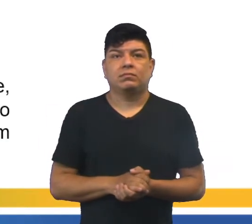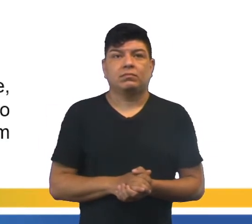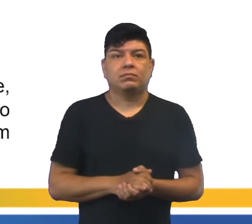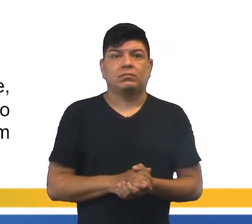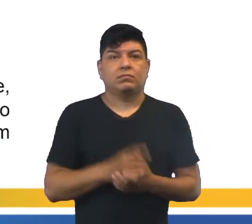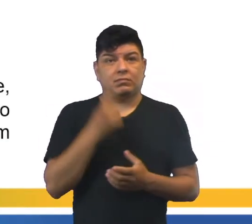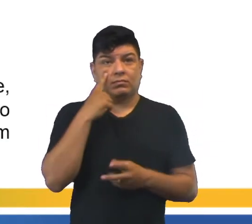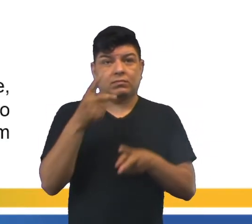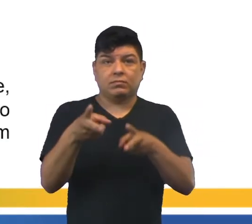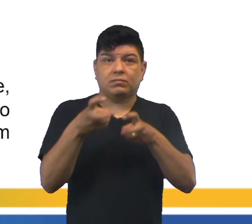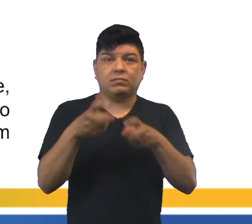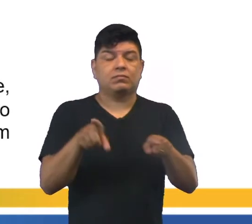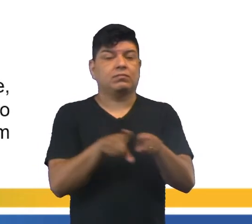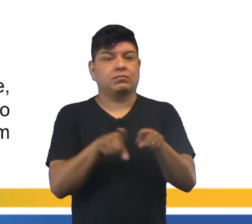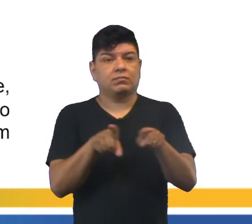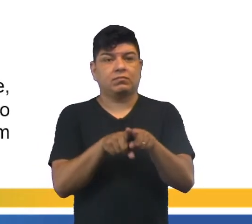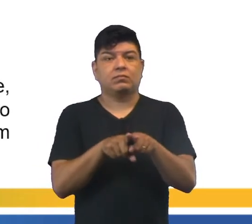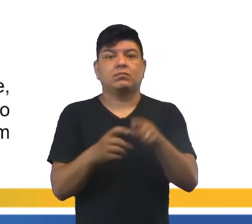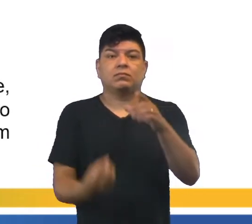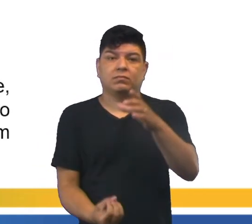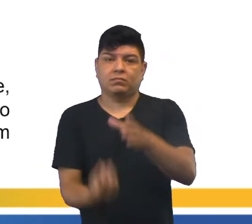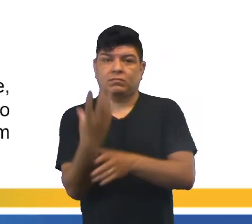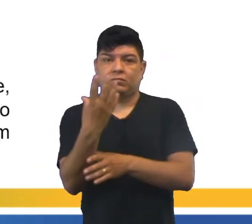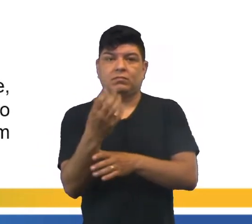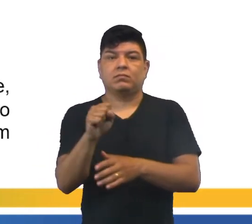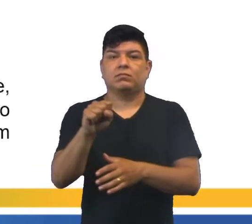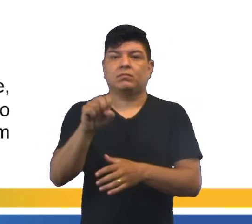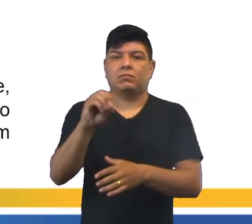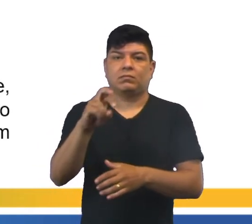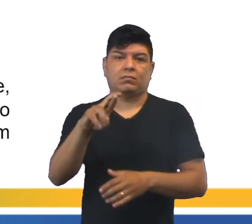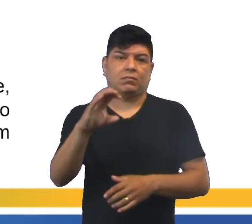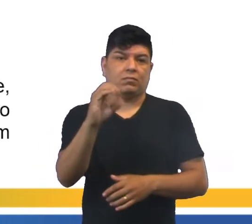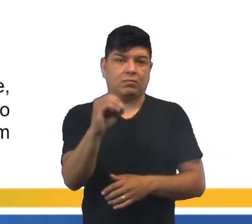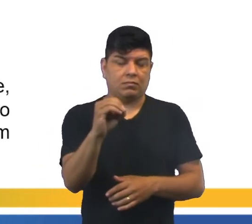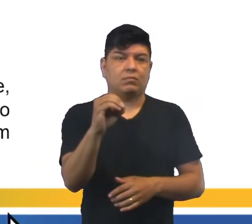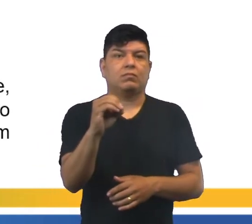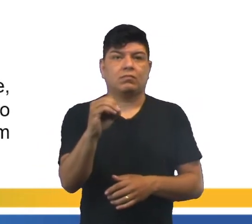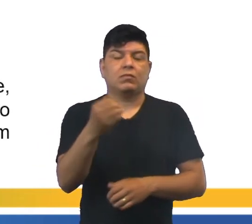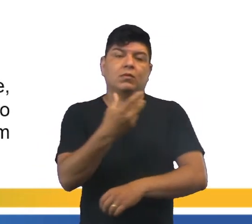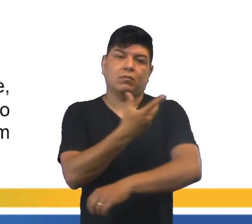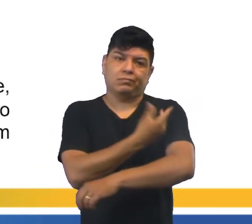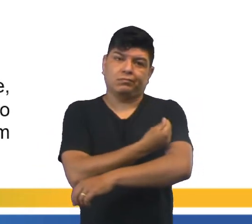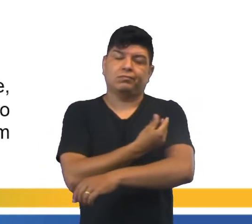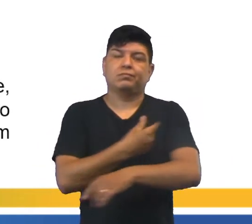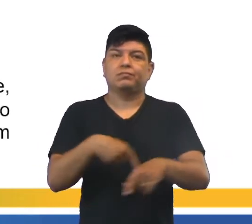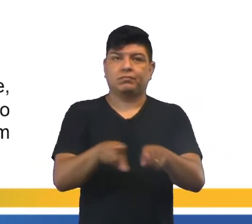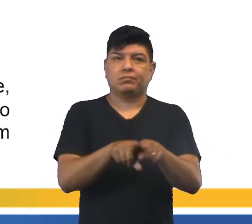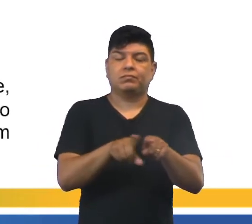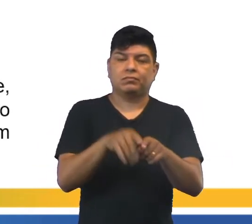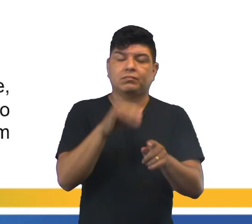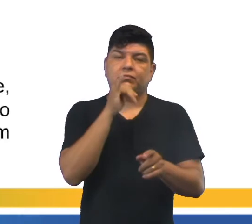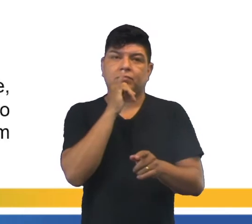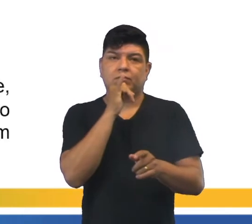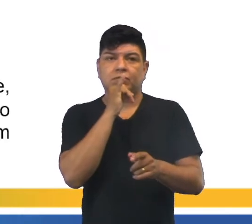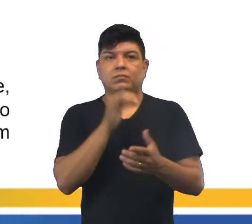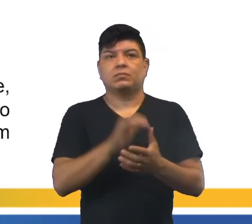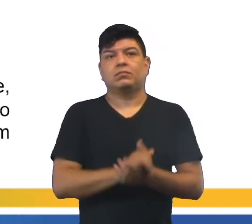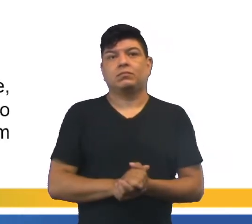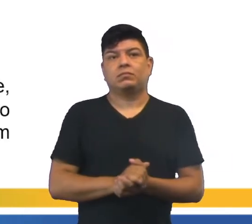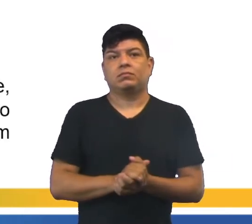Como você percebe aqui, na formação do soro, na formação de uma vacina, exemplo do